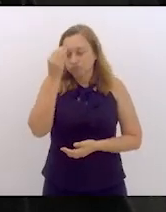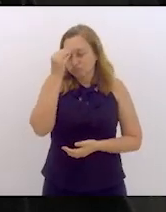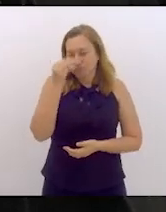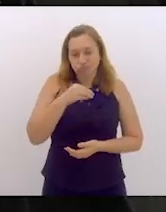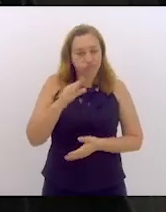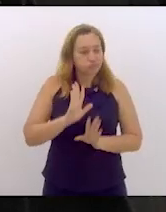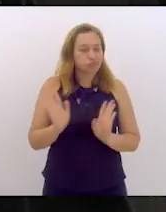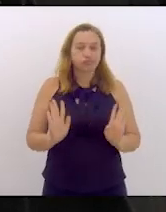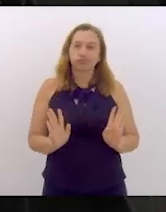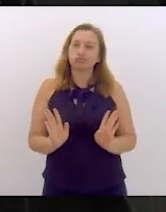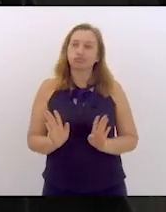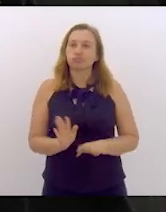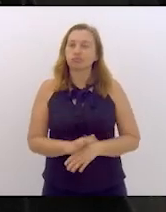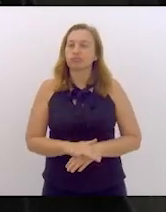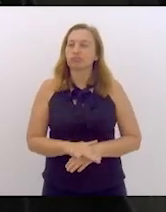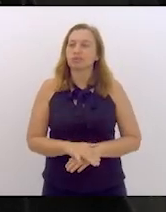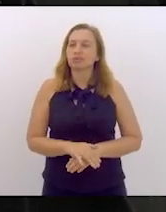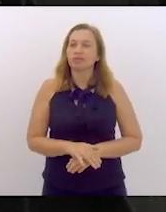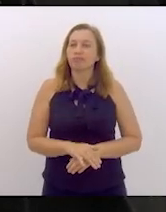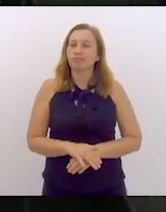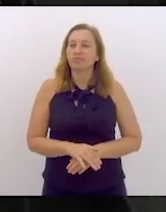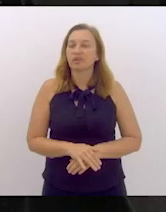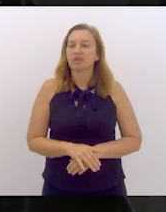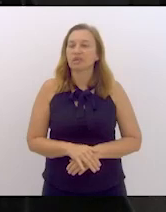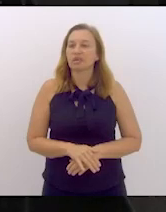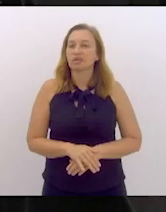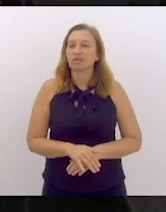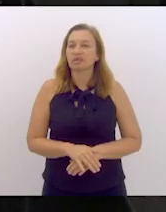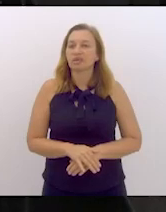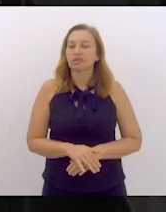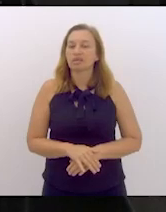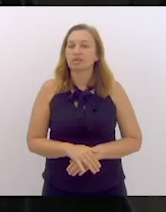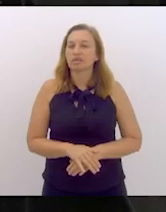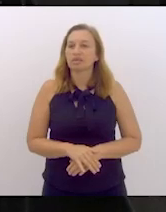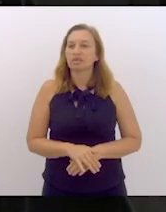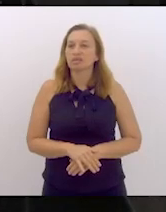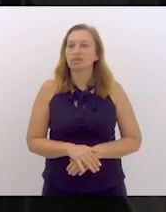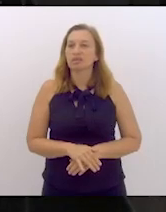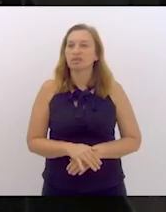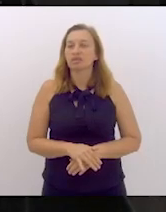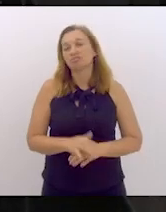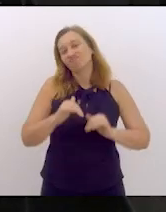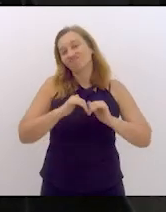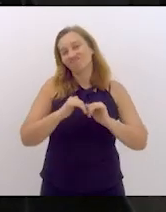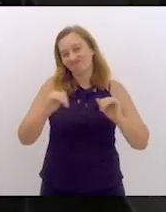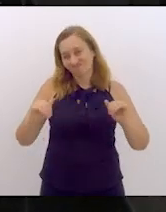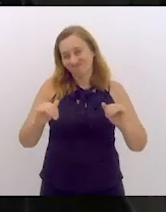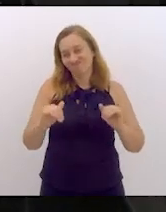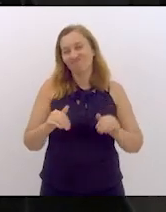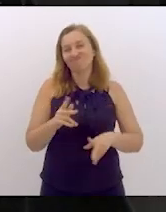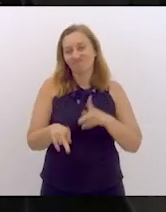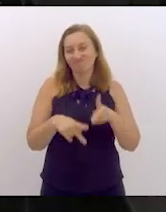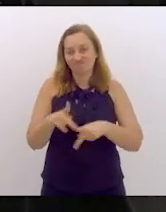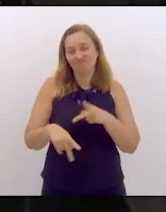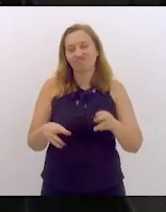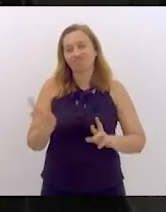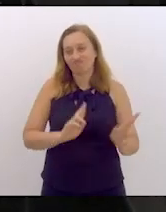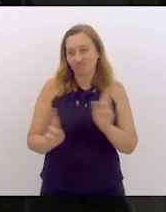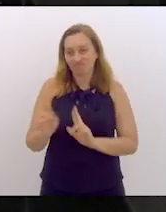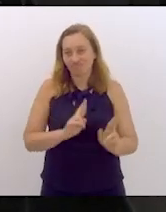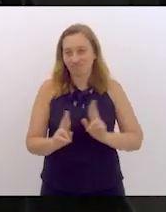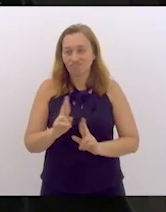decepção em fim de se é certa certo distanciamento da população em relação